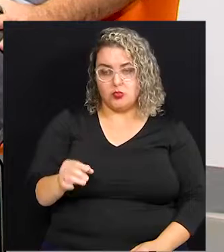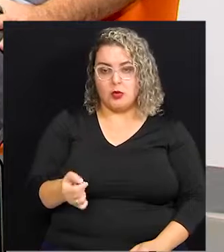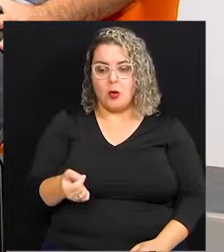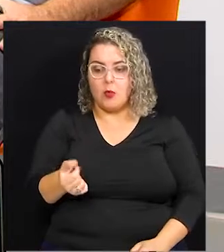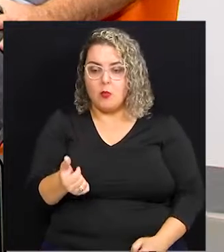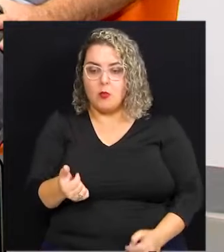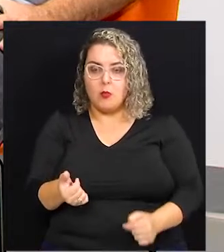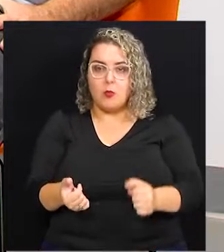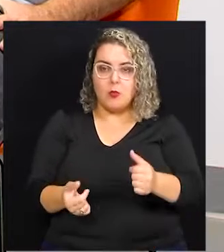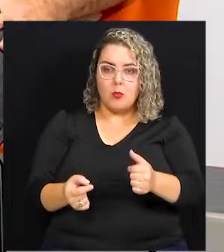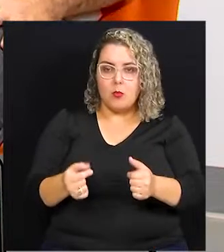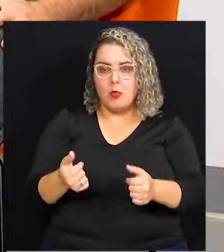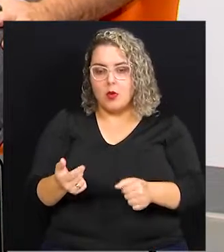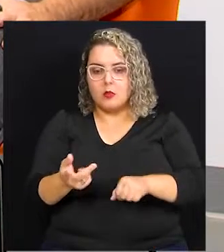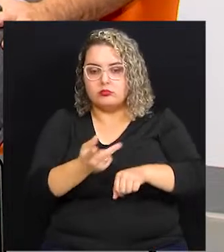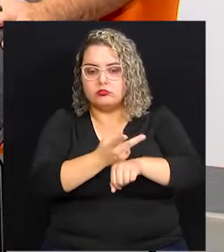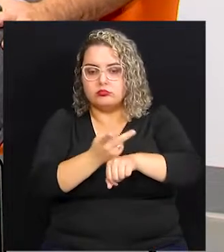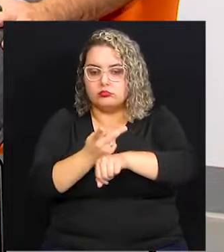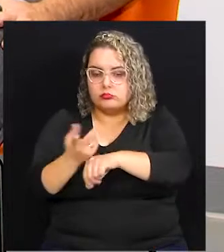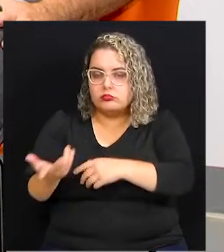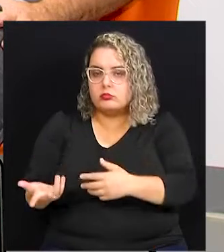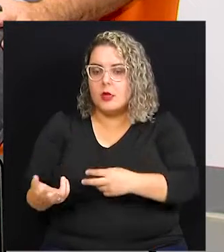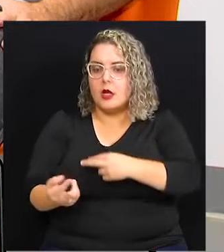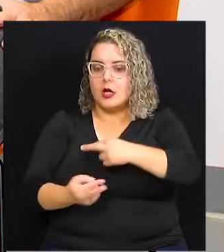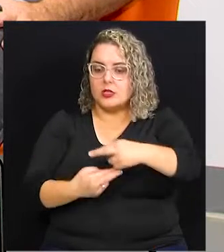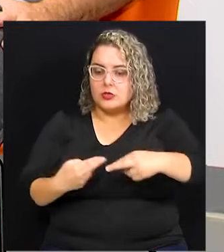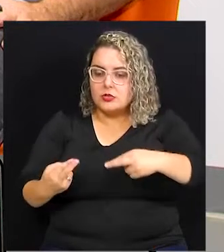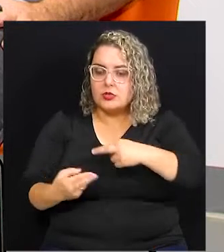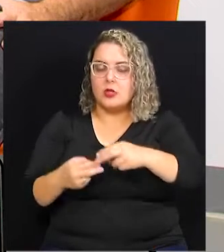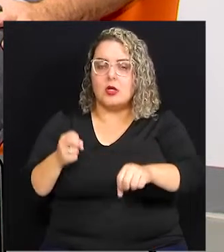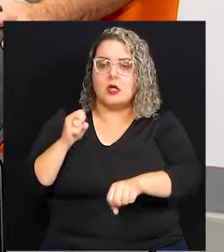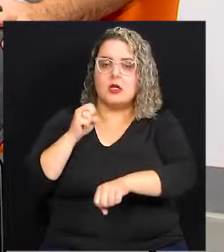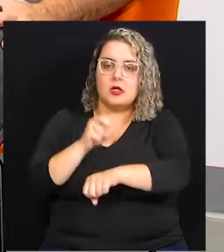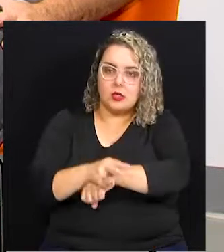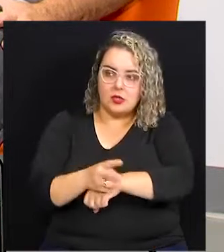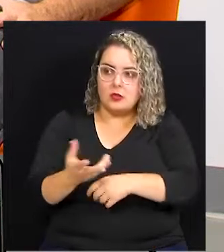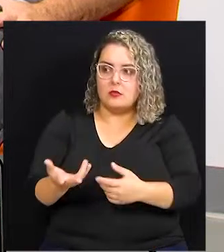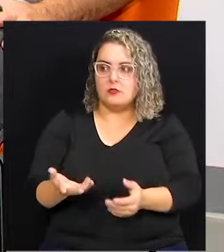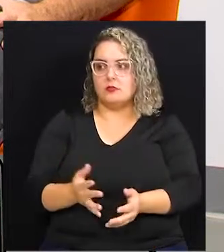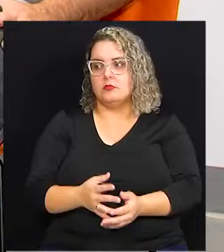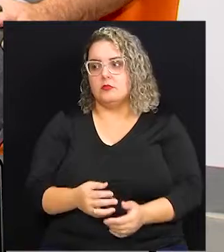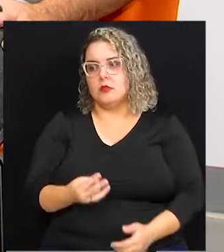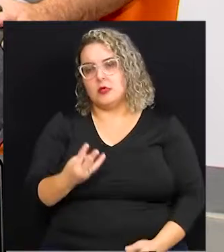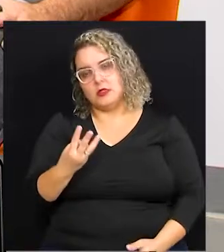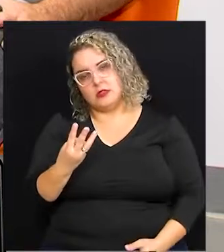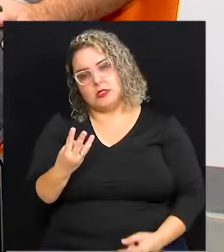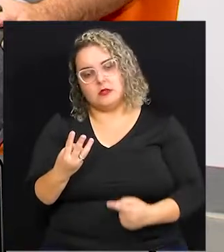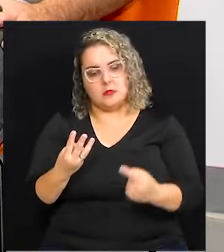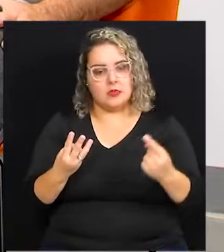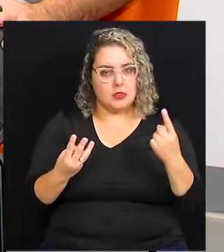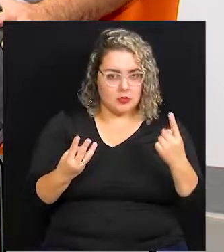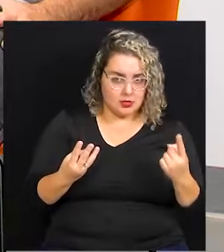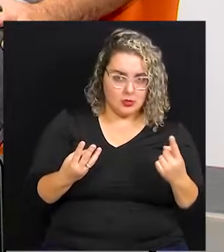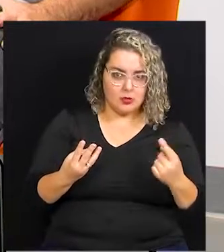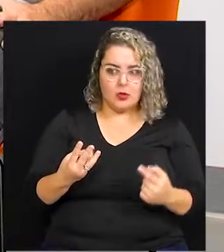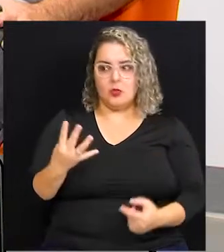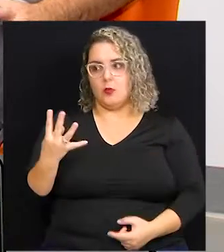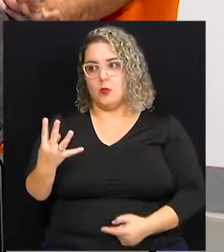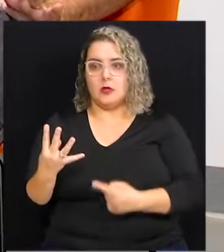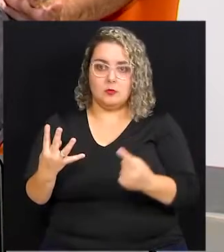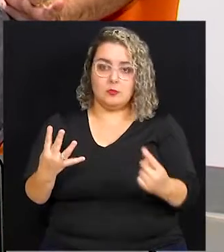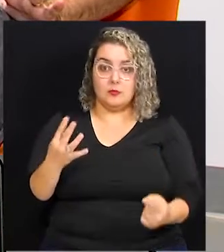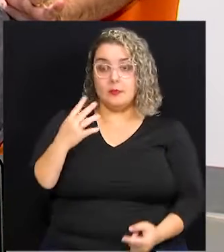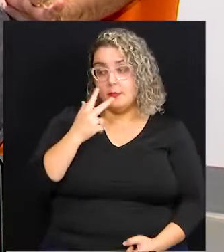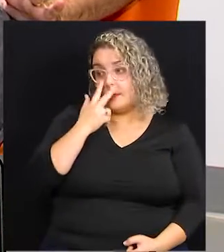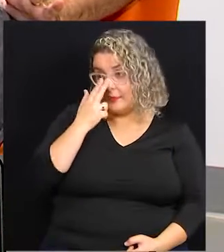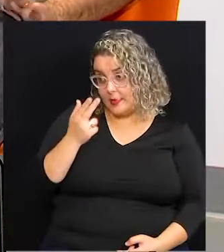são poucos procurados, né? Então, a relação de vagas é 3 para 1, 4 para 1.